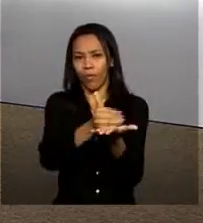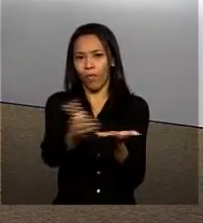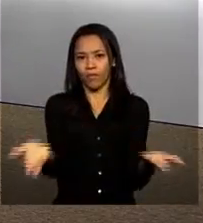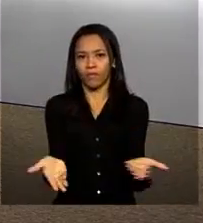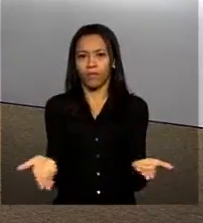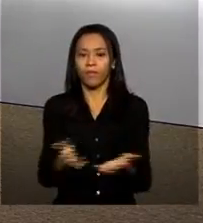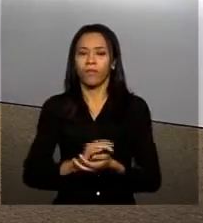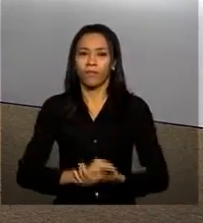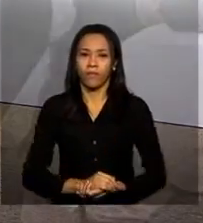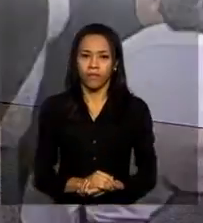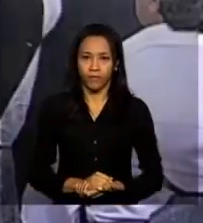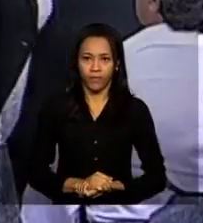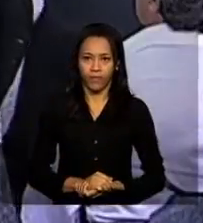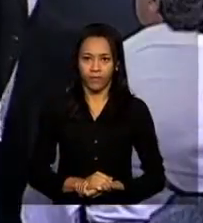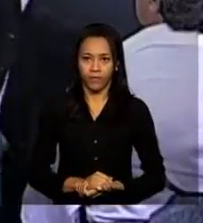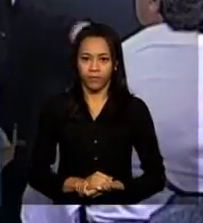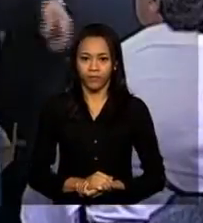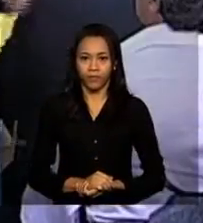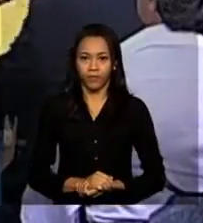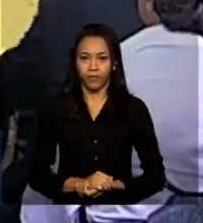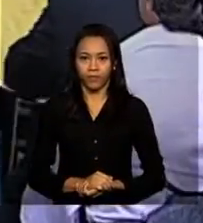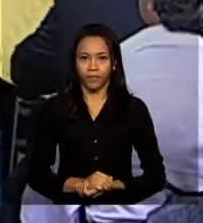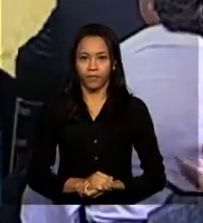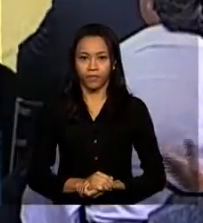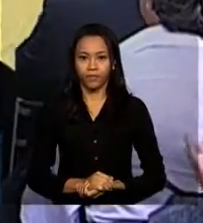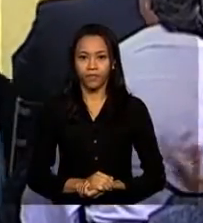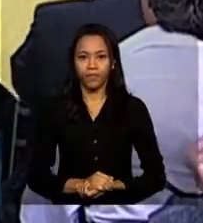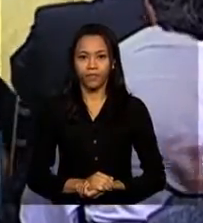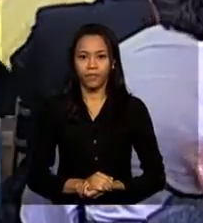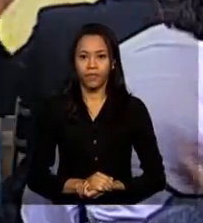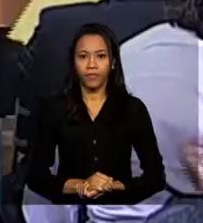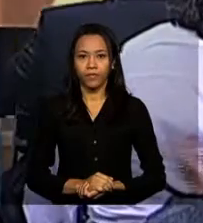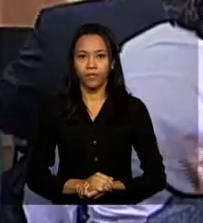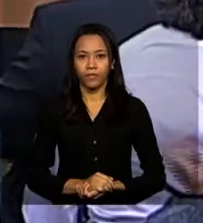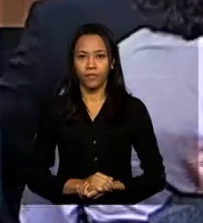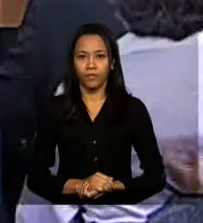momento. Leonora Menicucci.